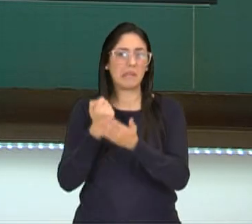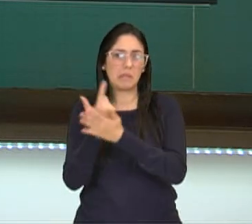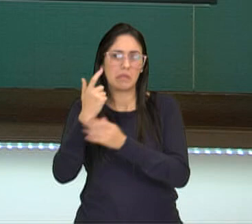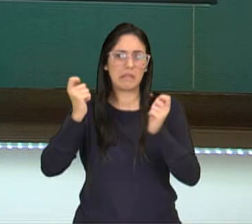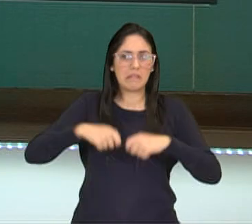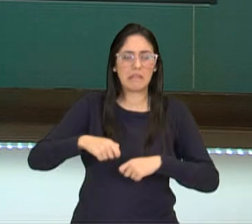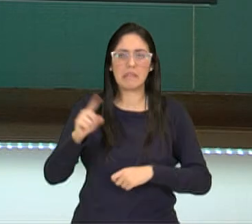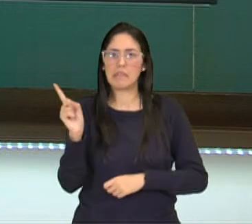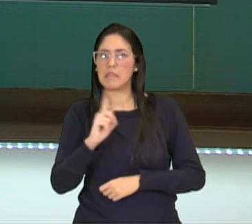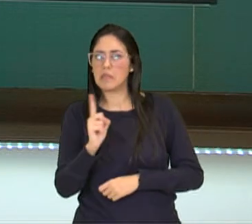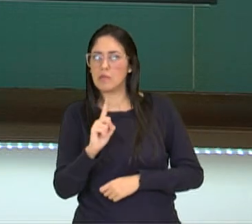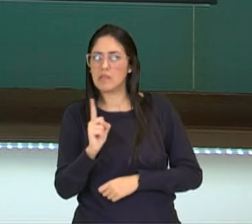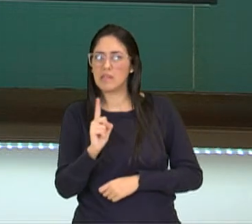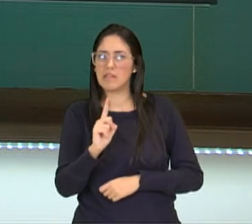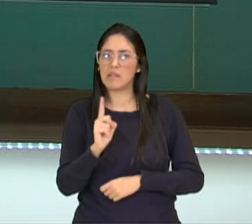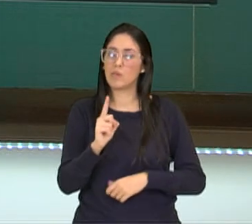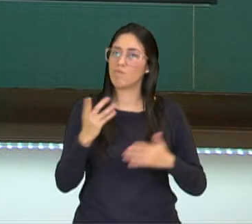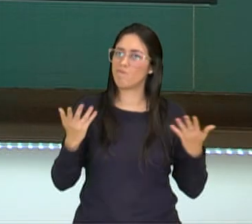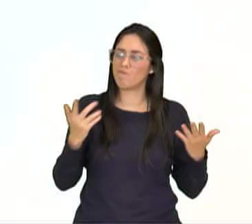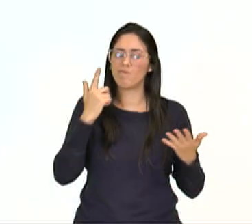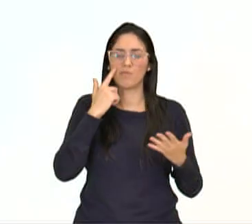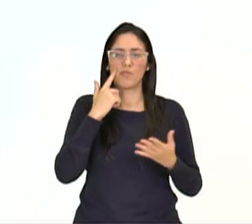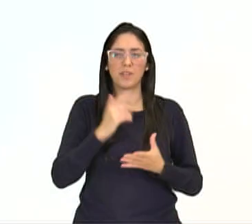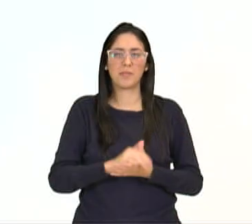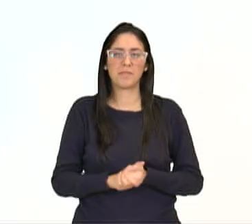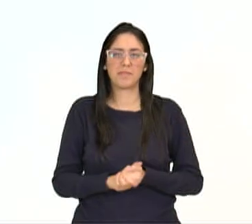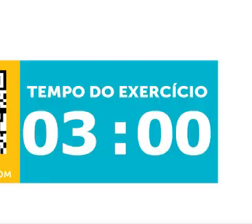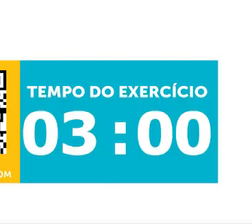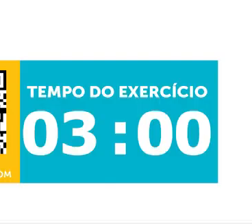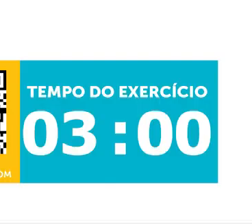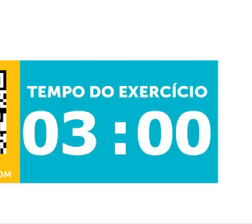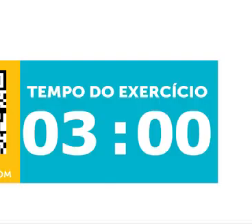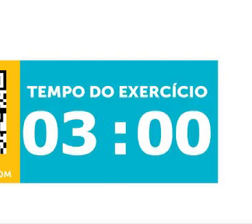bicicleta do nosso Paulo.